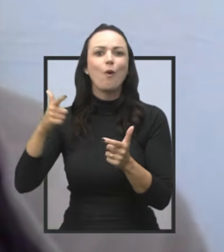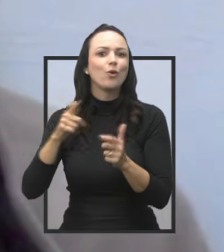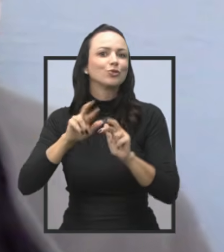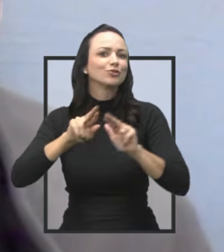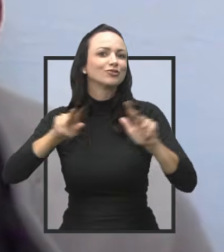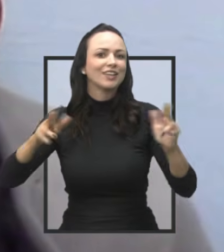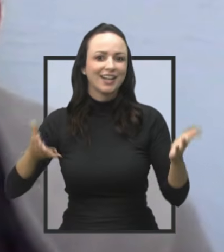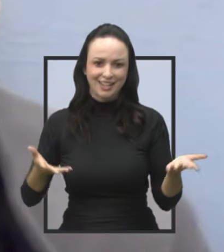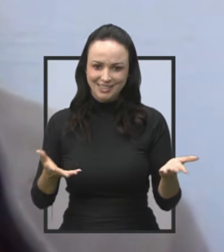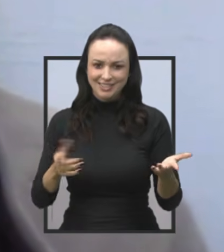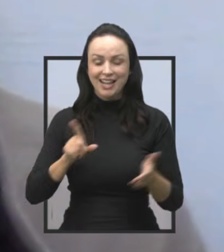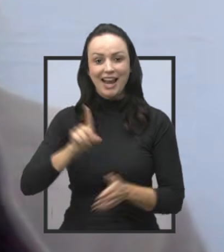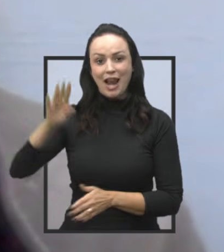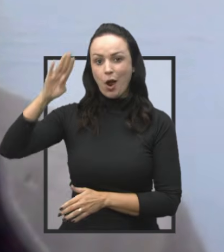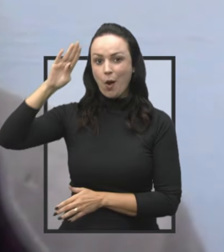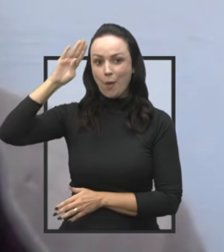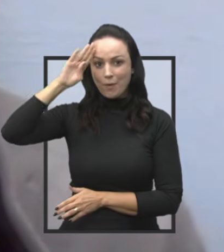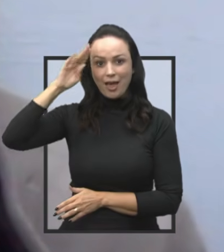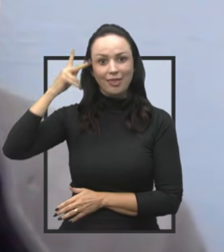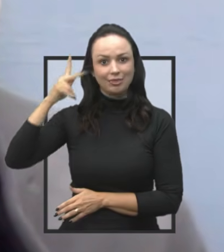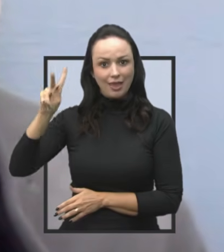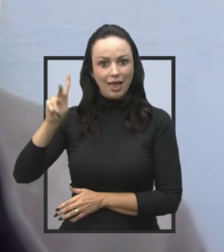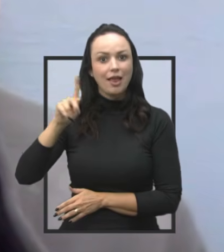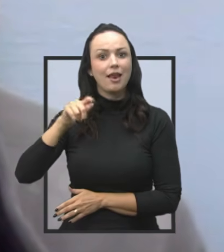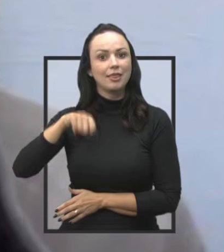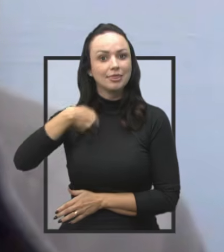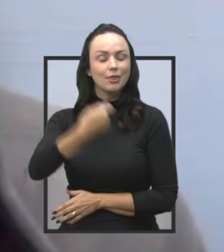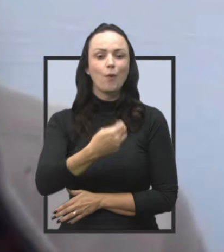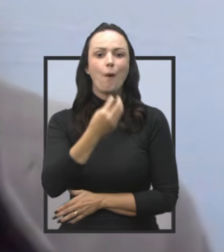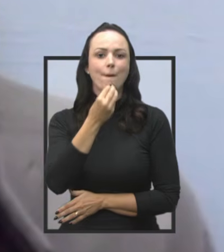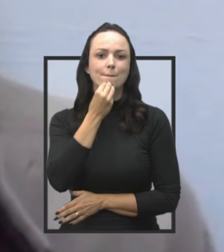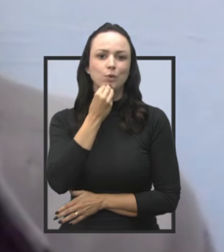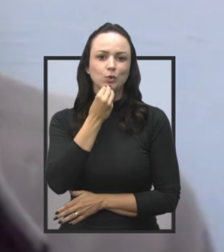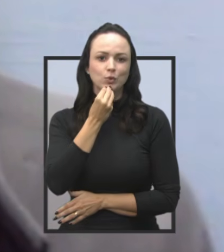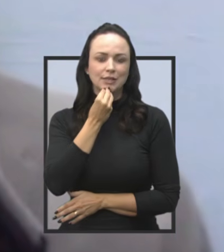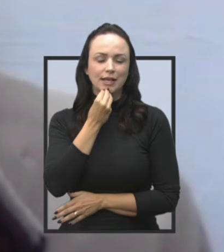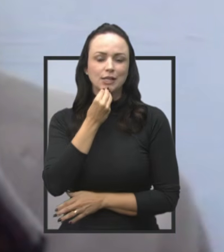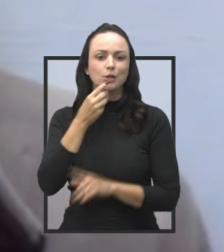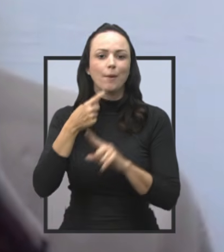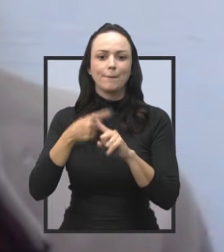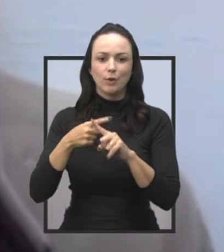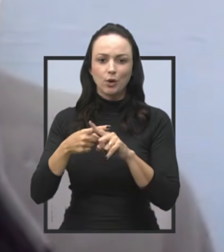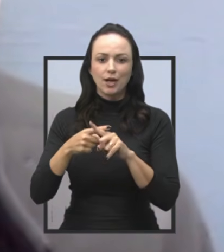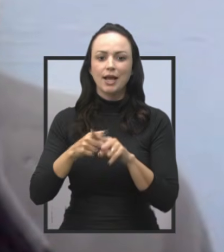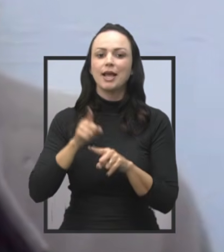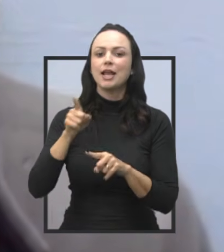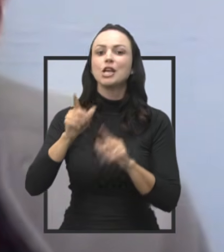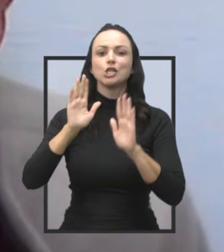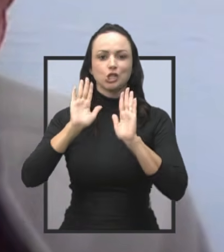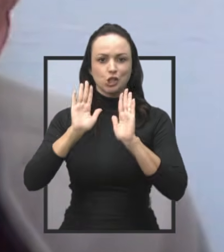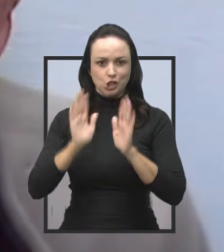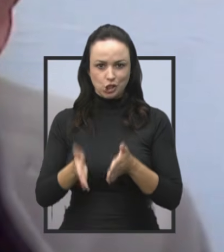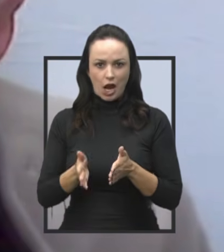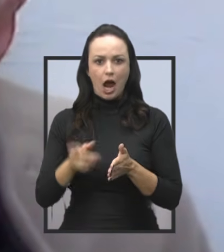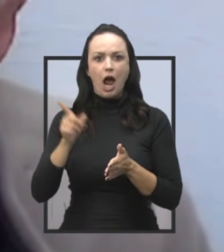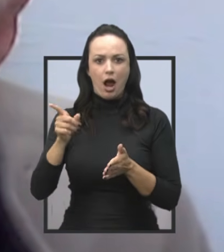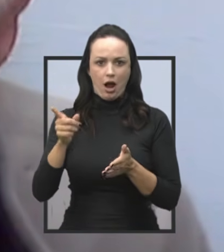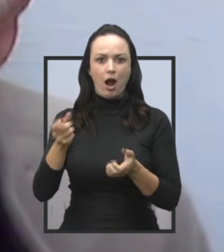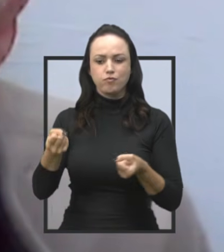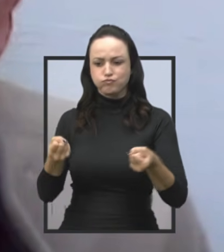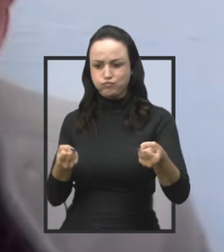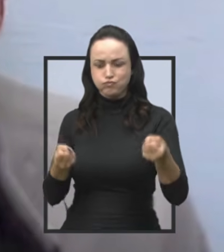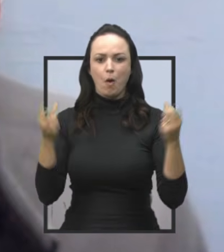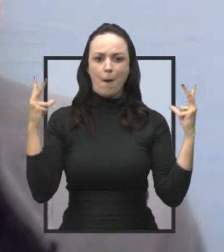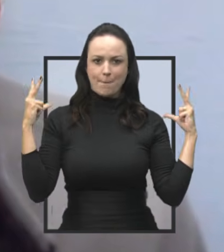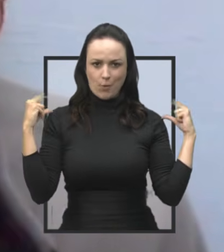paisagens. No Exército foi uma oportunidade, porque praticamente ele já era um